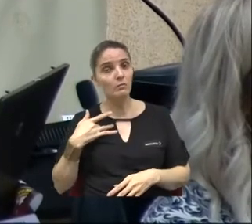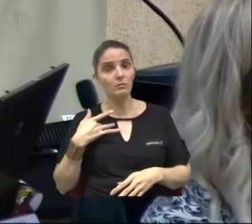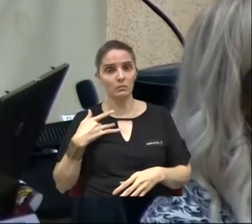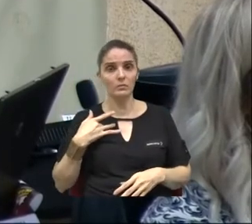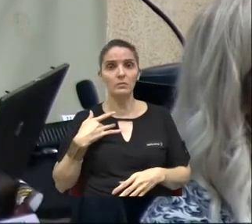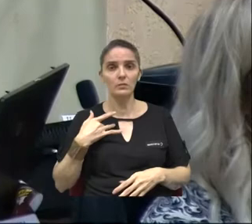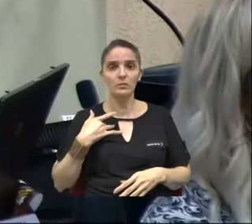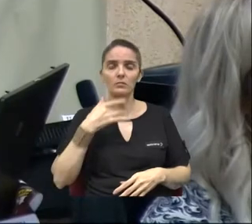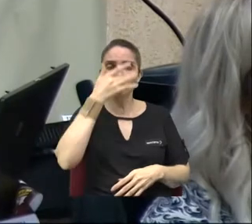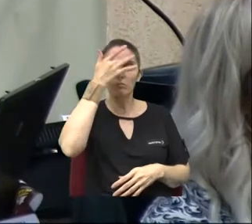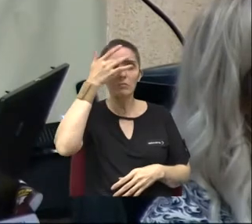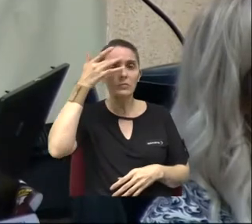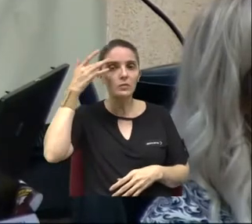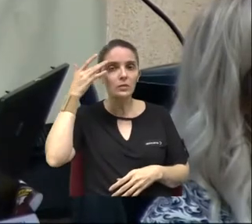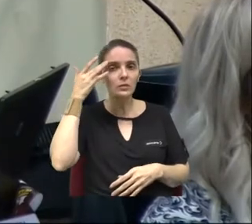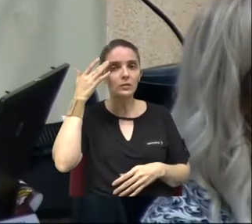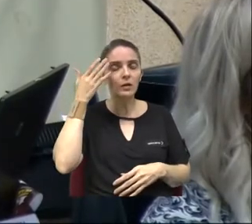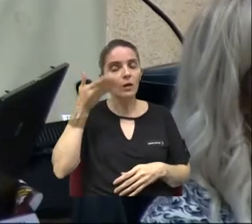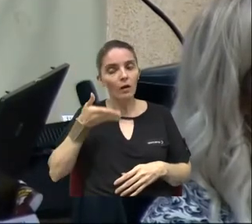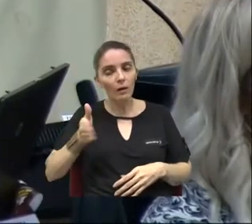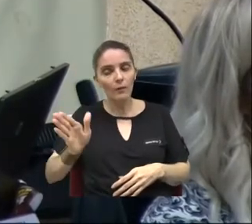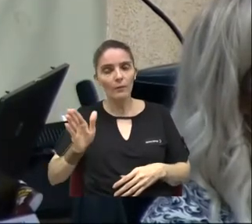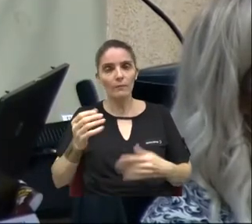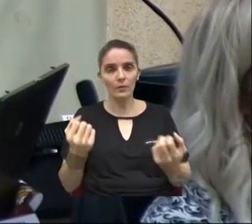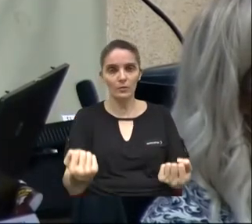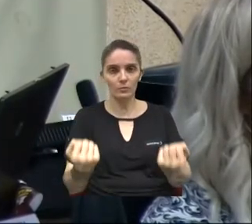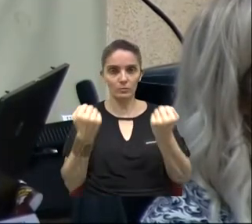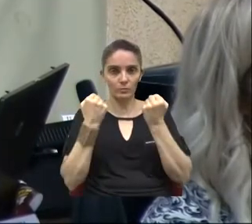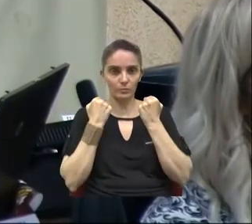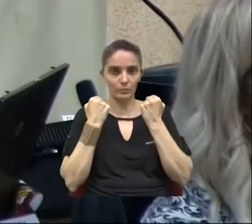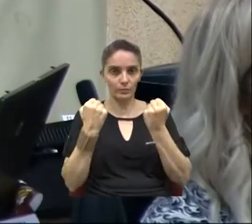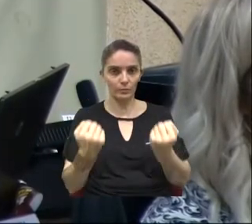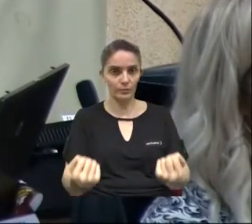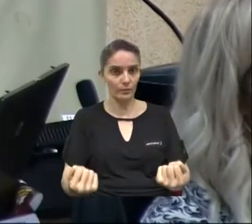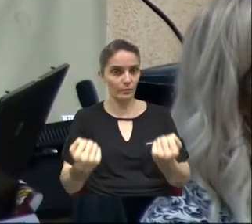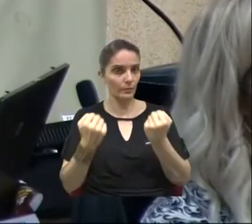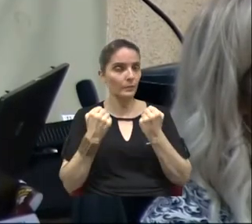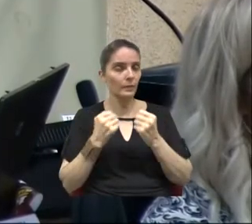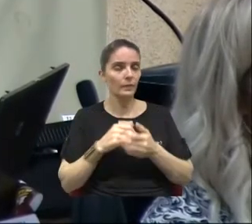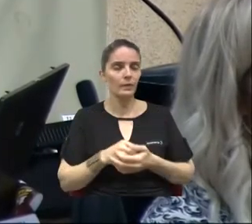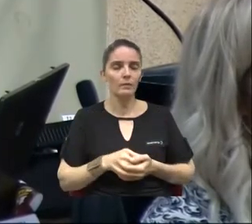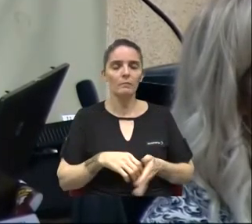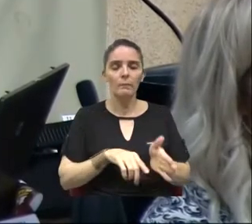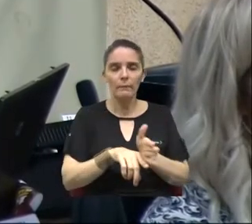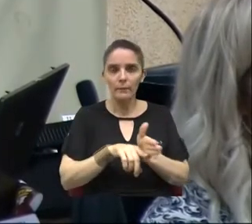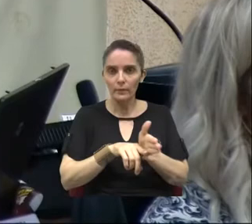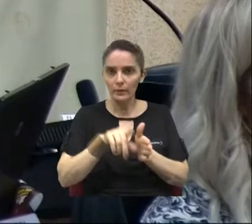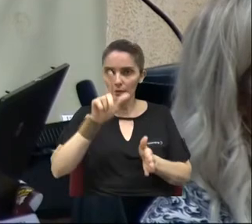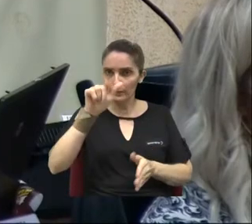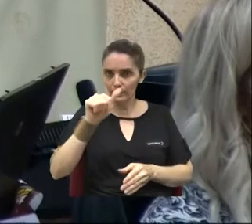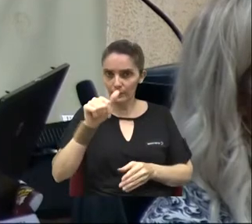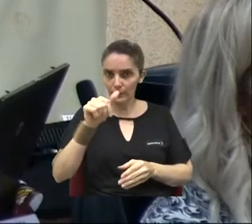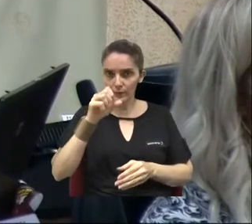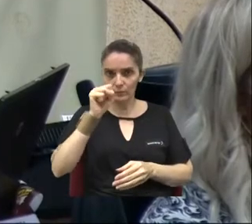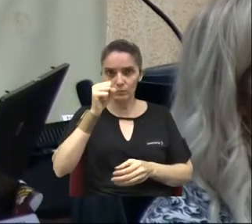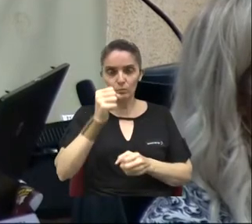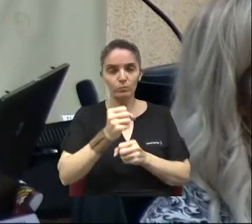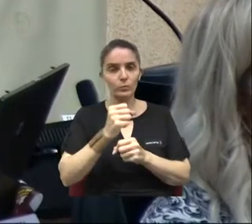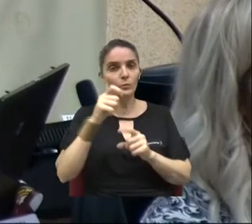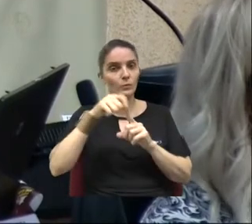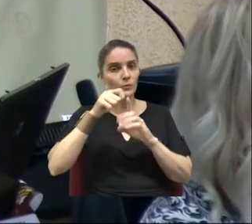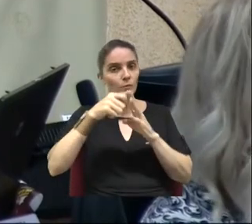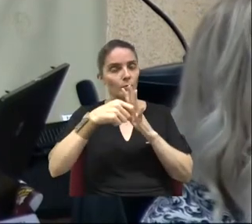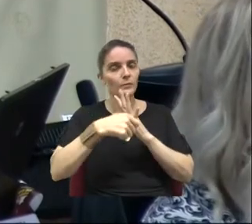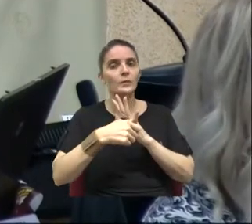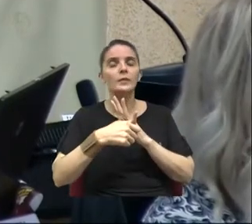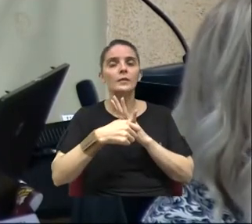Pessoas que começam a ir à academia, há estudos que após 8 meses de frequência numa academia,